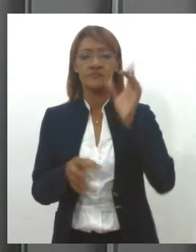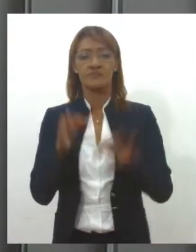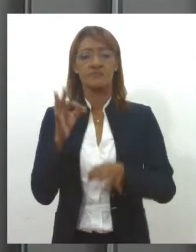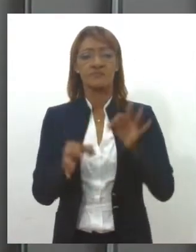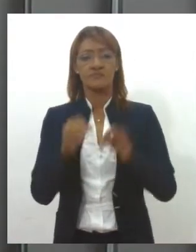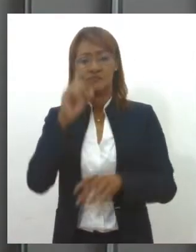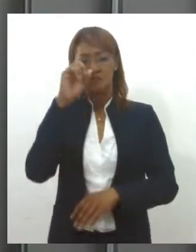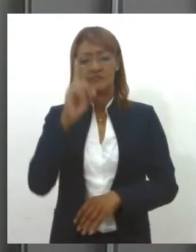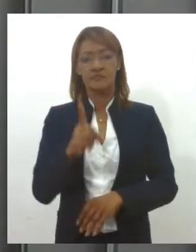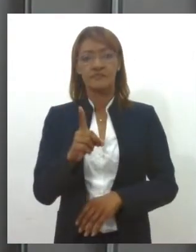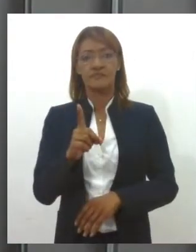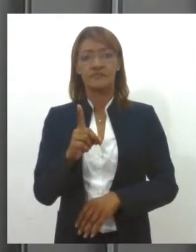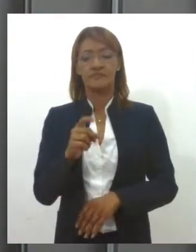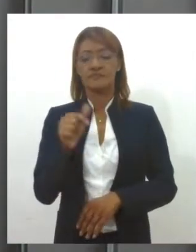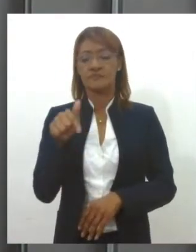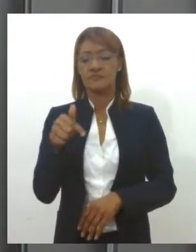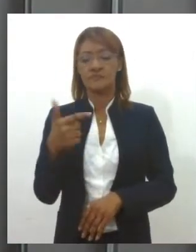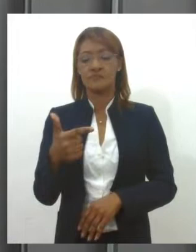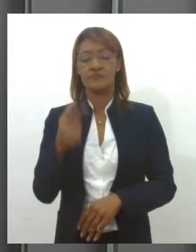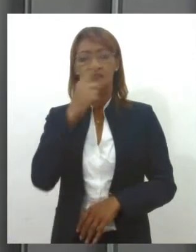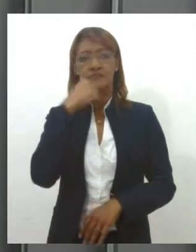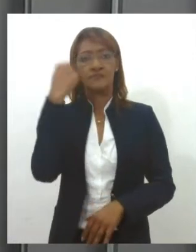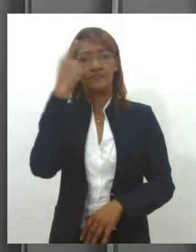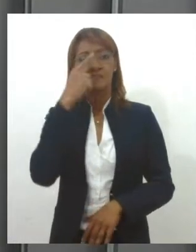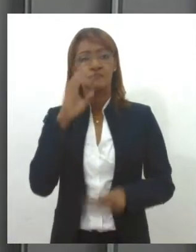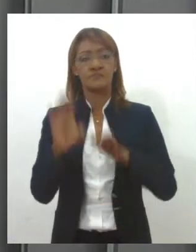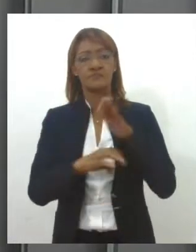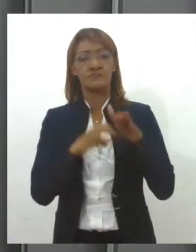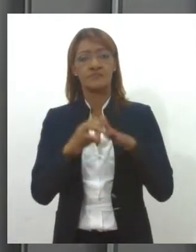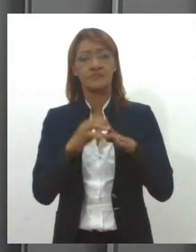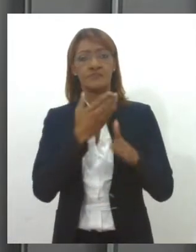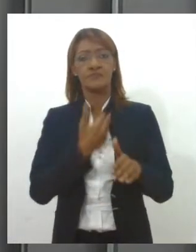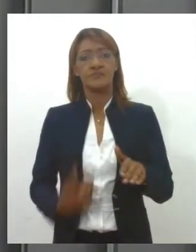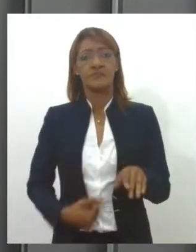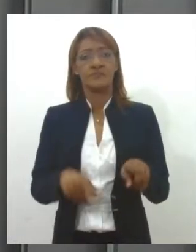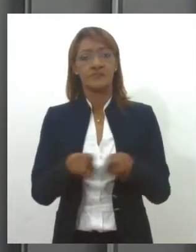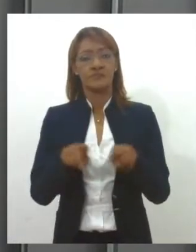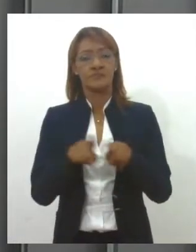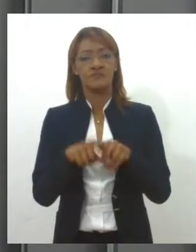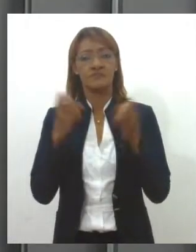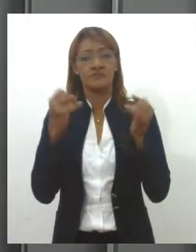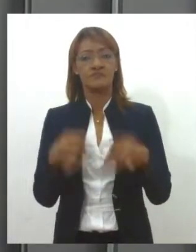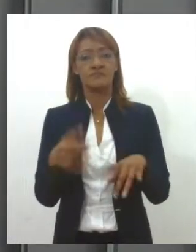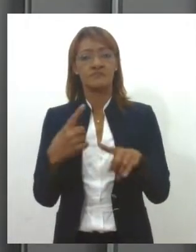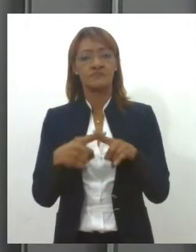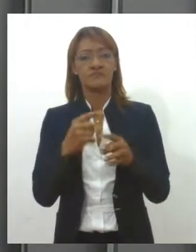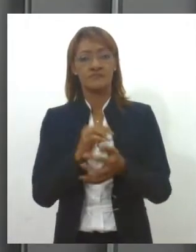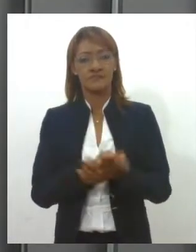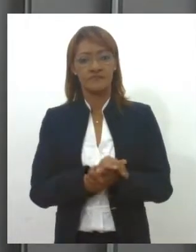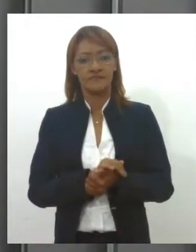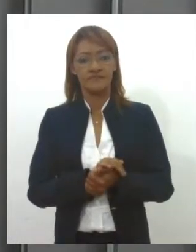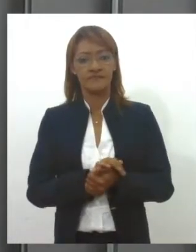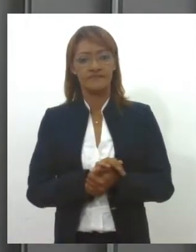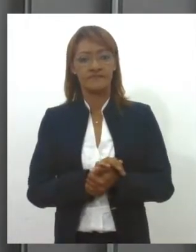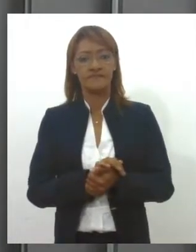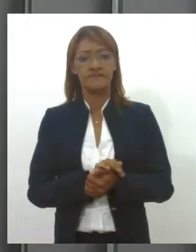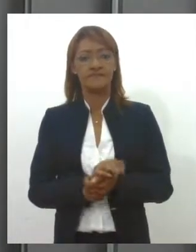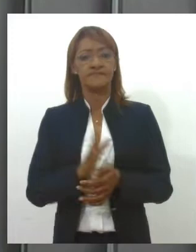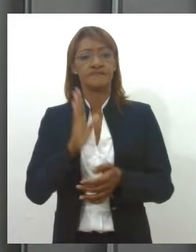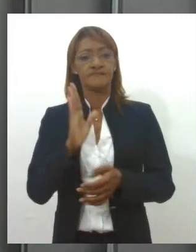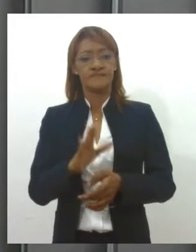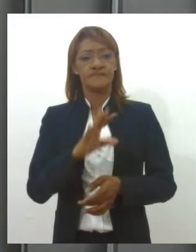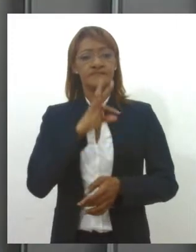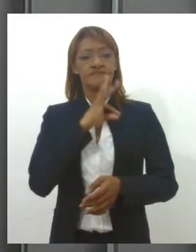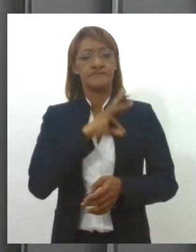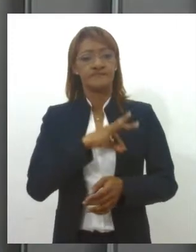prazo de 72 horas para que a 10 e o governo do estado justifiquem esse reajuste já sobre o reajuste salarial